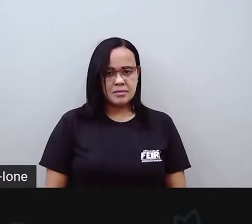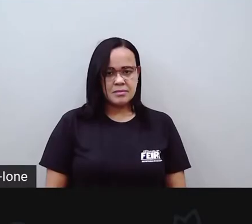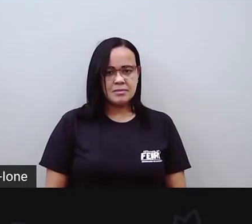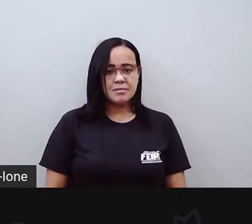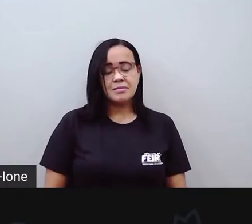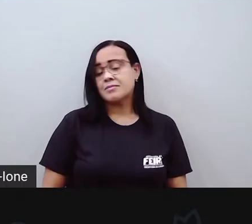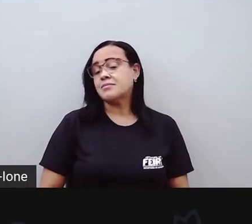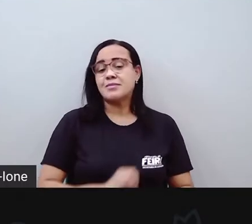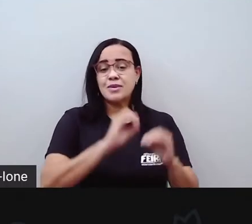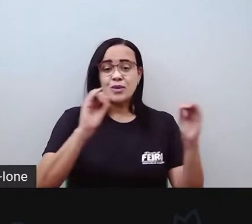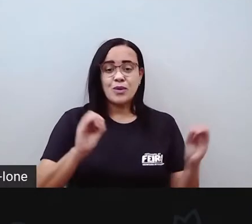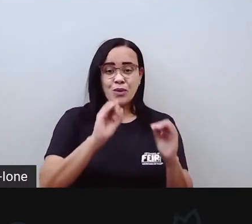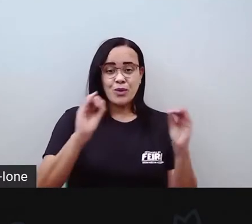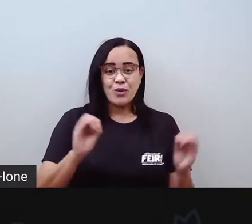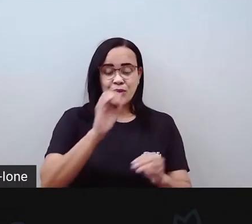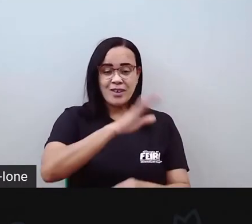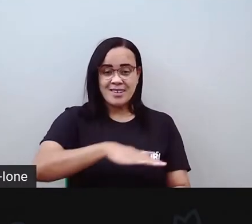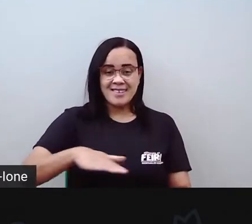Olá,